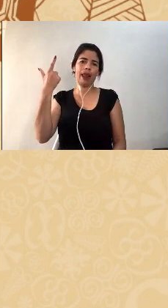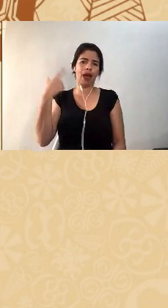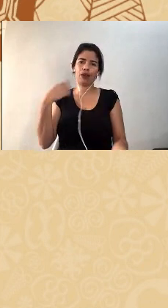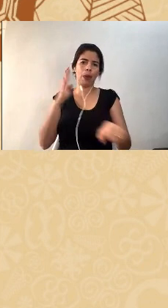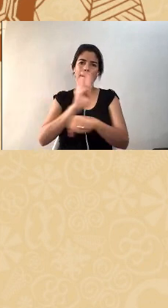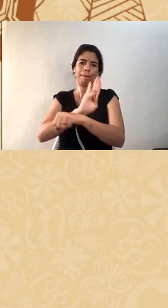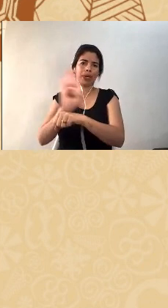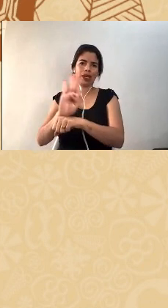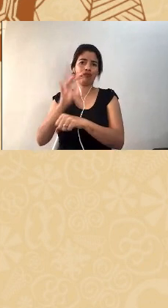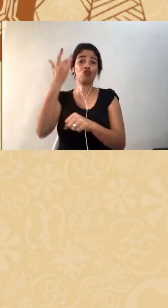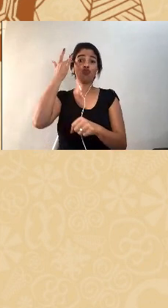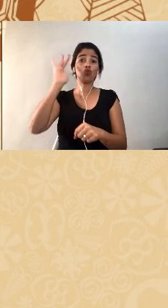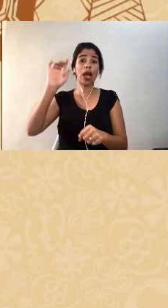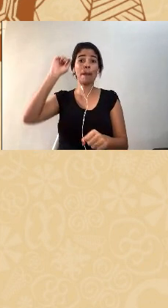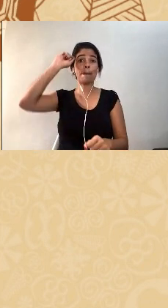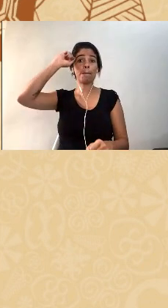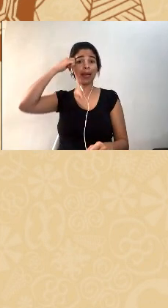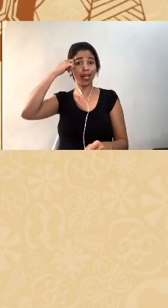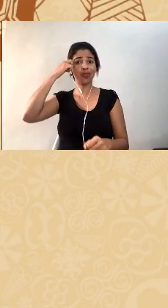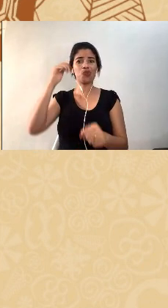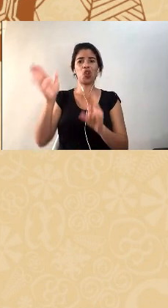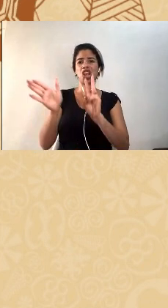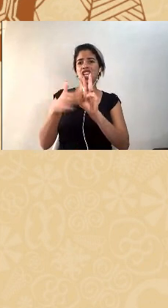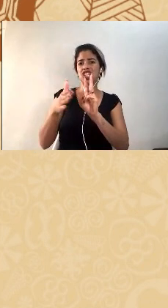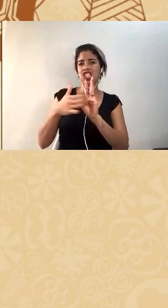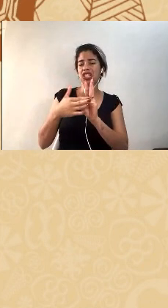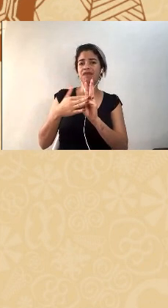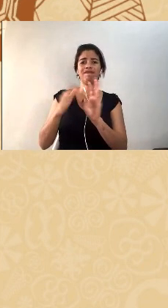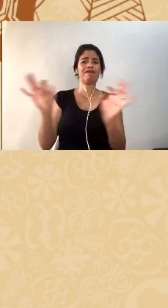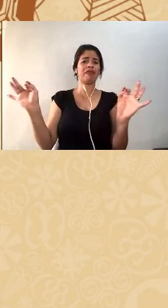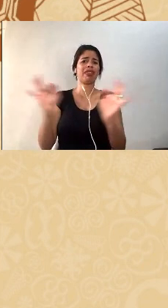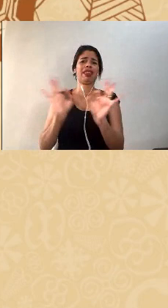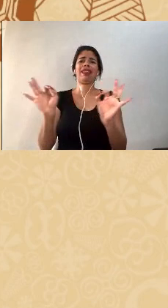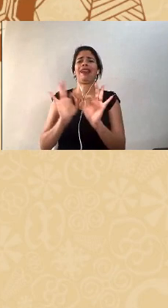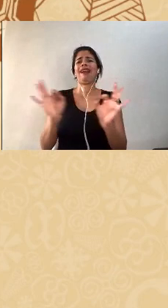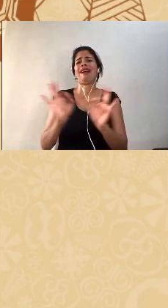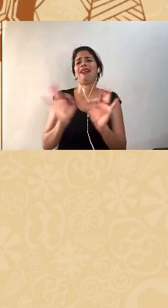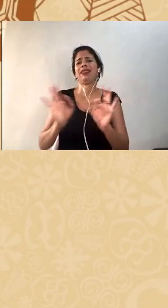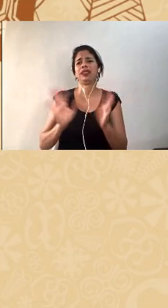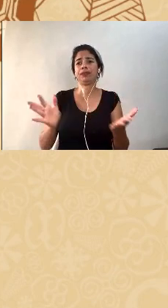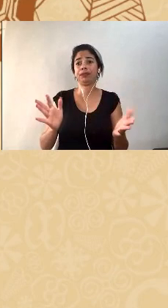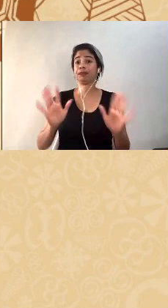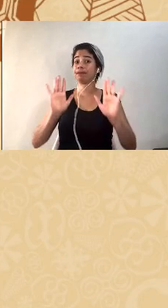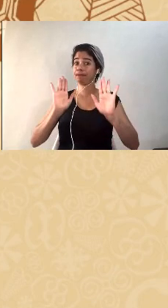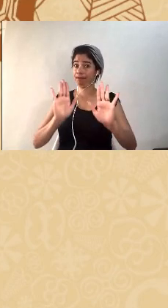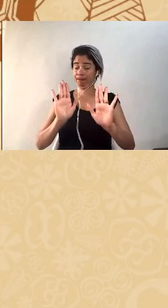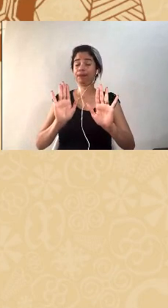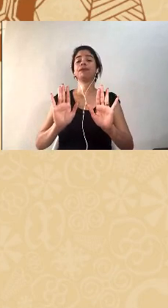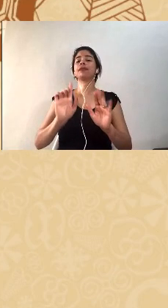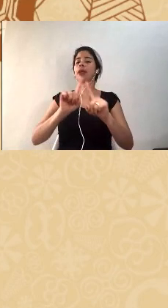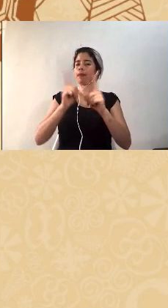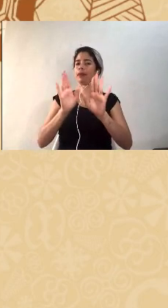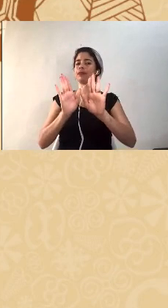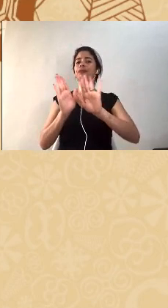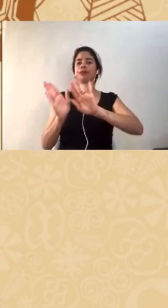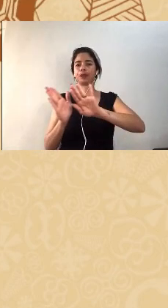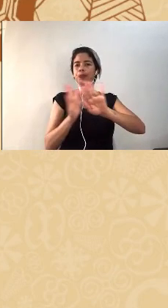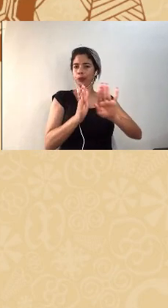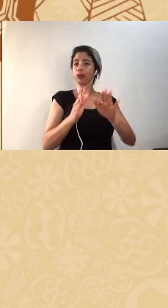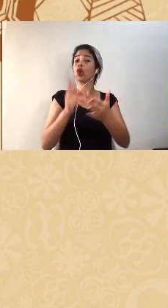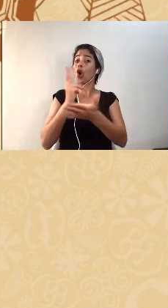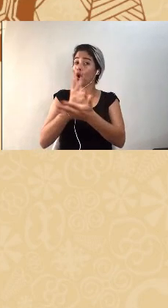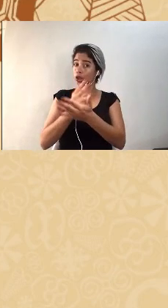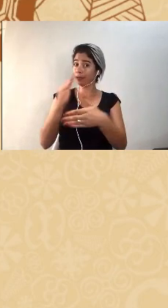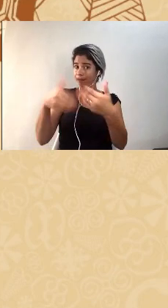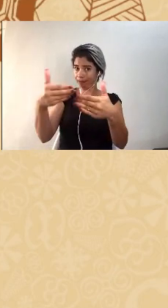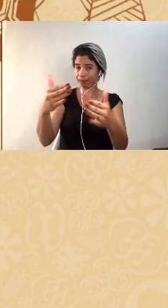negros, sobre os indígenas, sobre os povos de origem mais africana. Pois bem, sigamos.